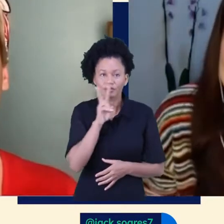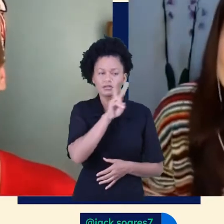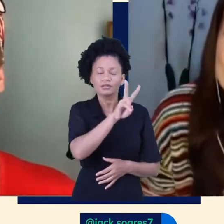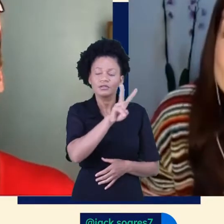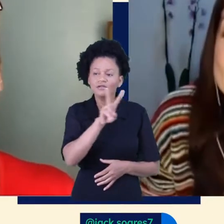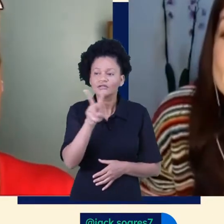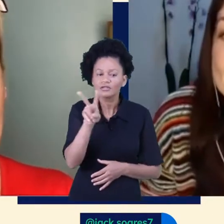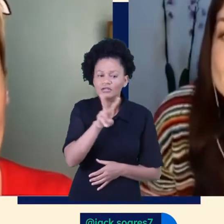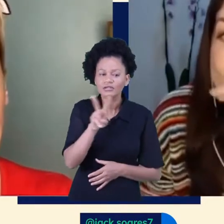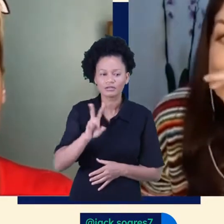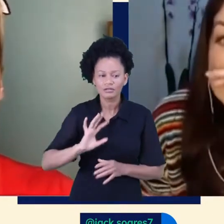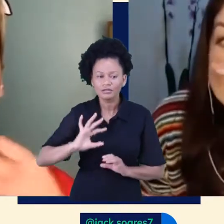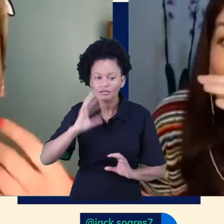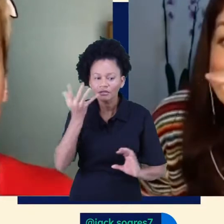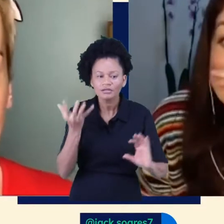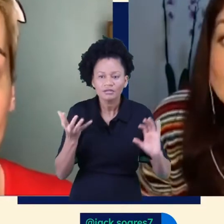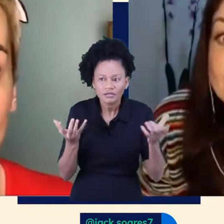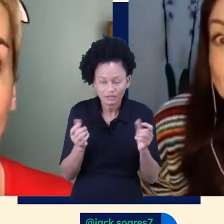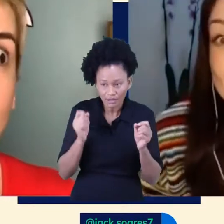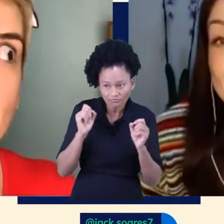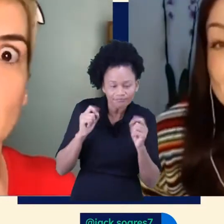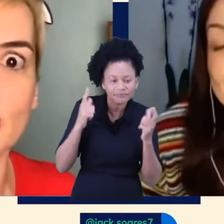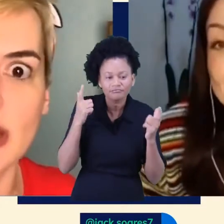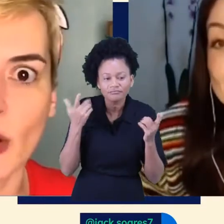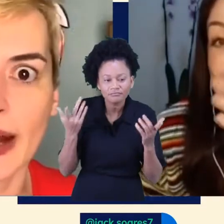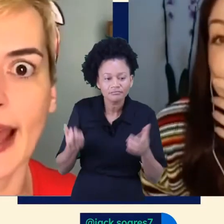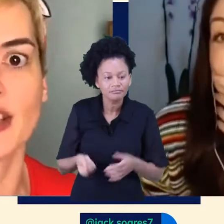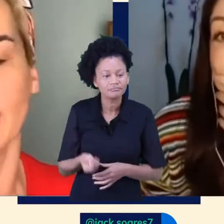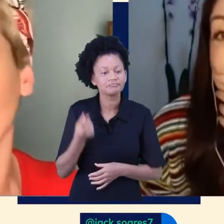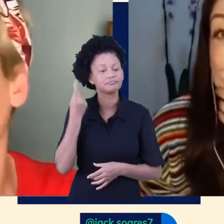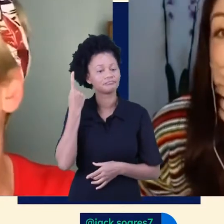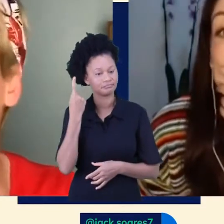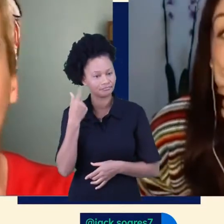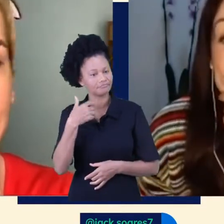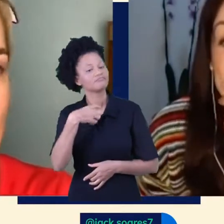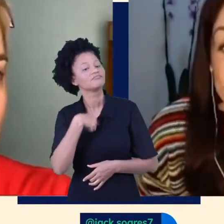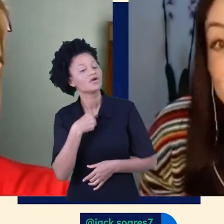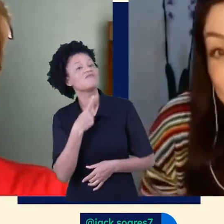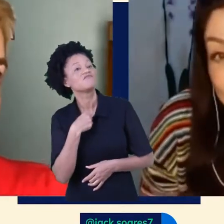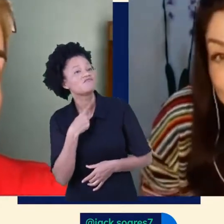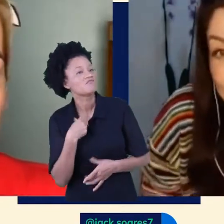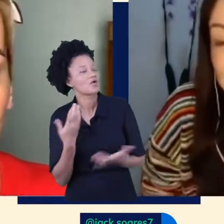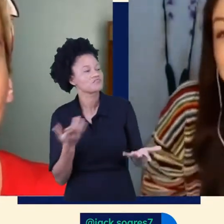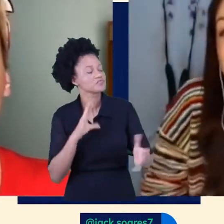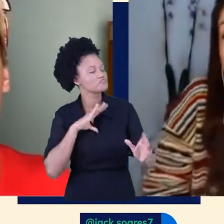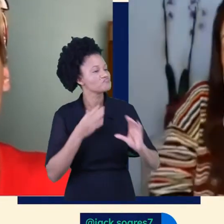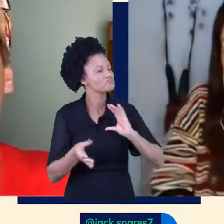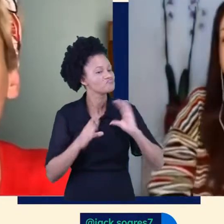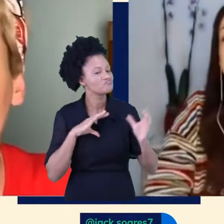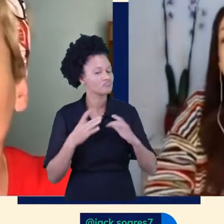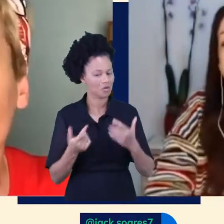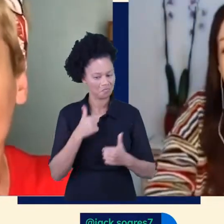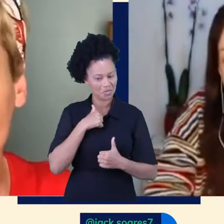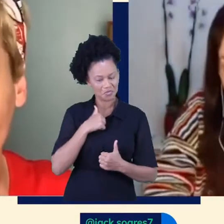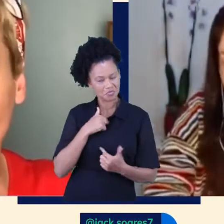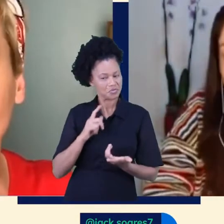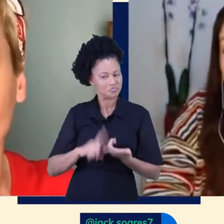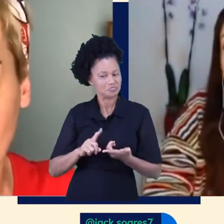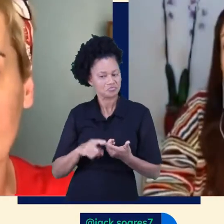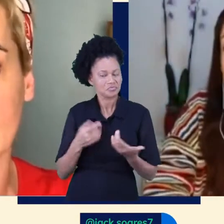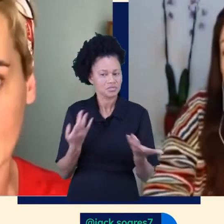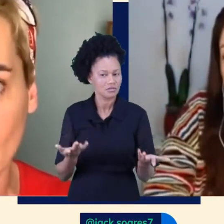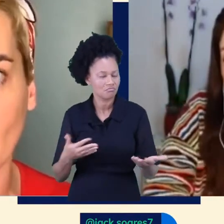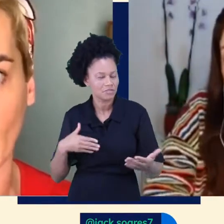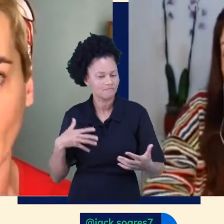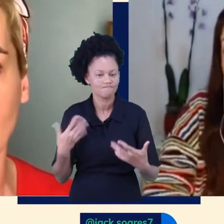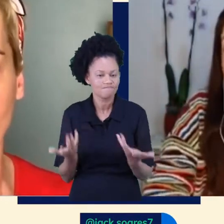plim, falar assim, puxa, eu sempre me identifiquei, sempre tive essa vontade, mas não tinha coragem nem para mim, nem para explicitar, e se sentir encorajado